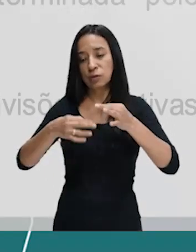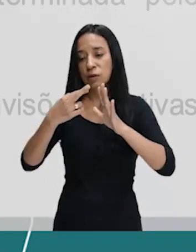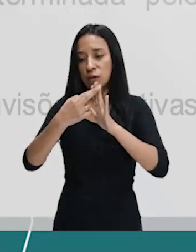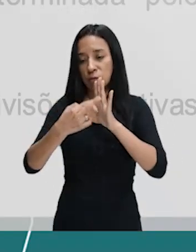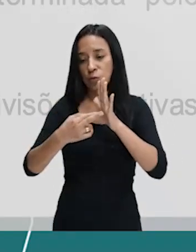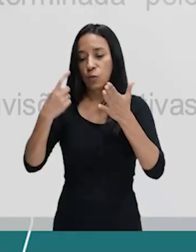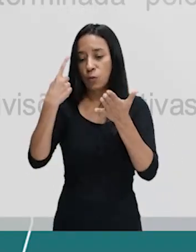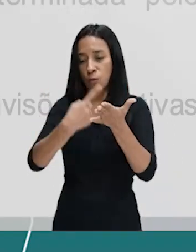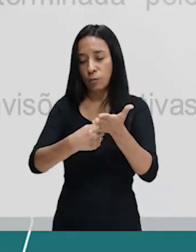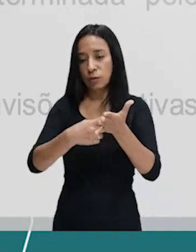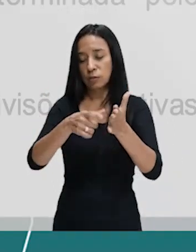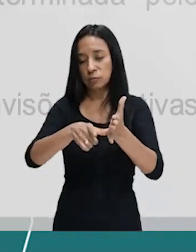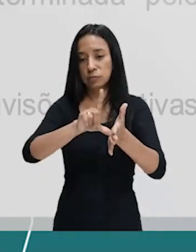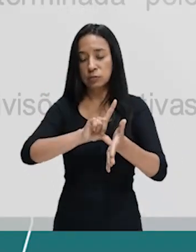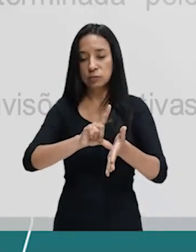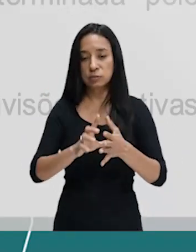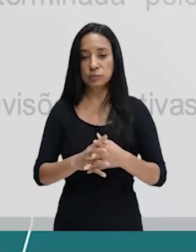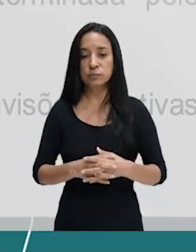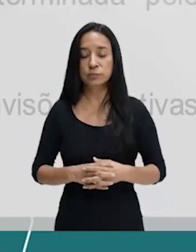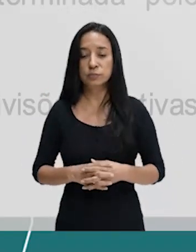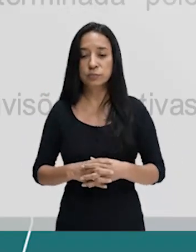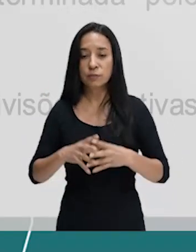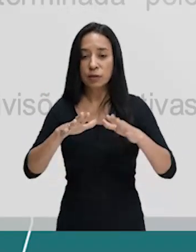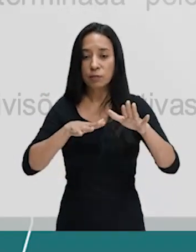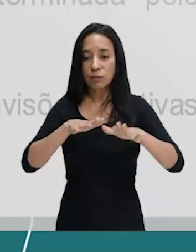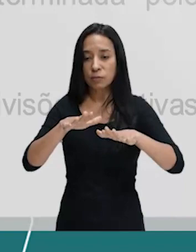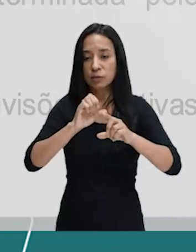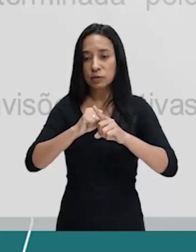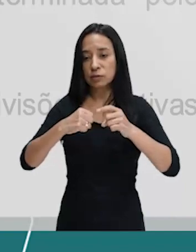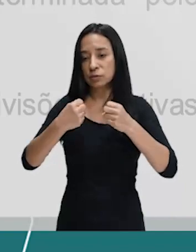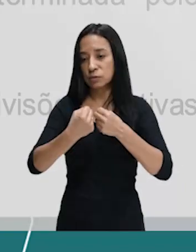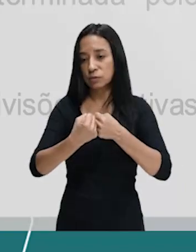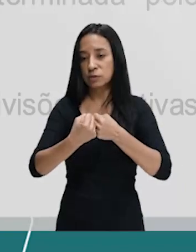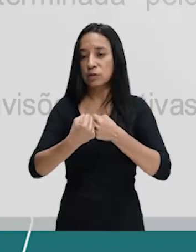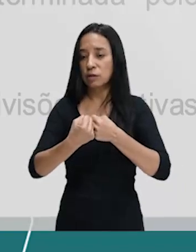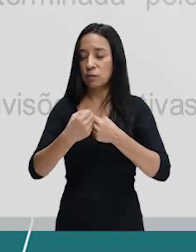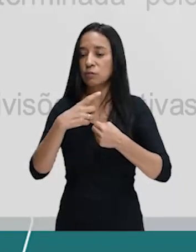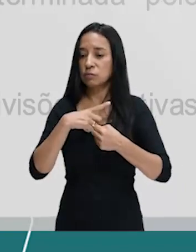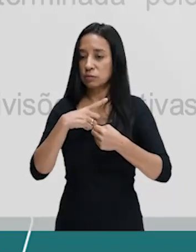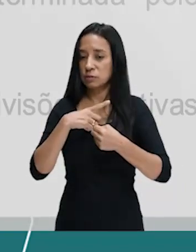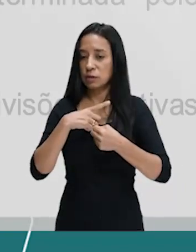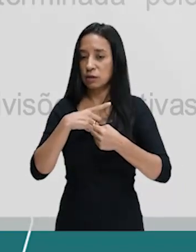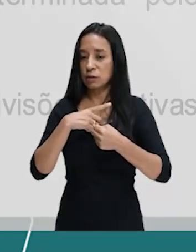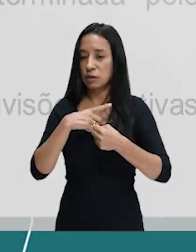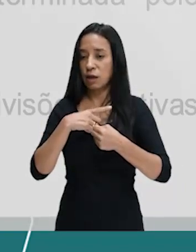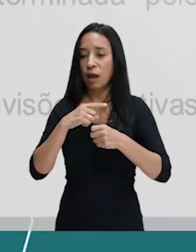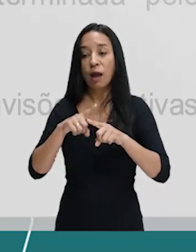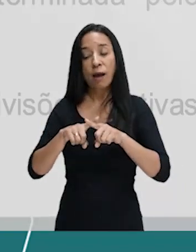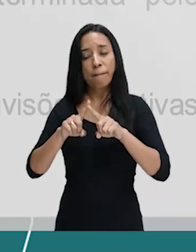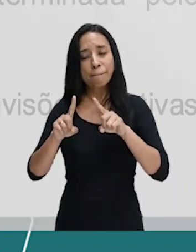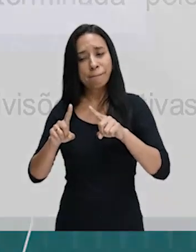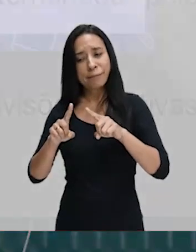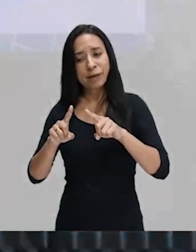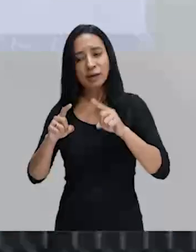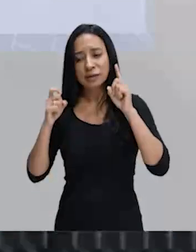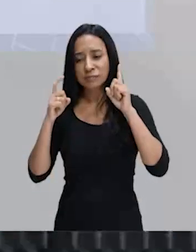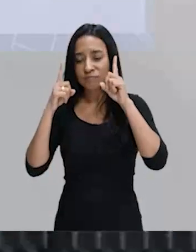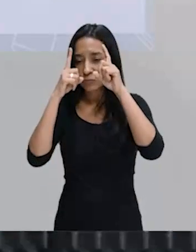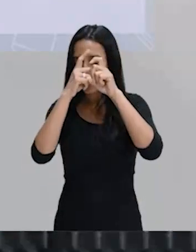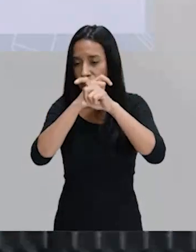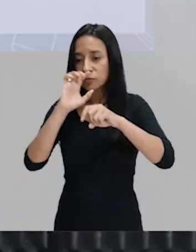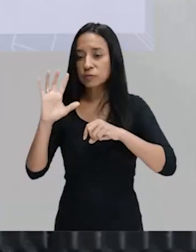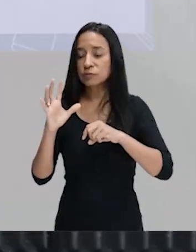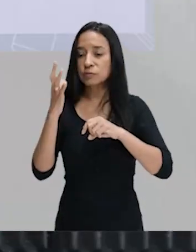pré-estabelecidos. A mobilidade social é baixa. Ela existe, mas ela não é alta. Ela é difícil de